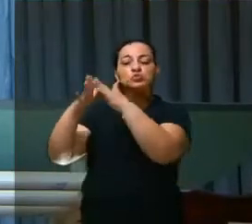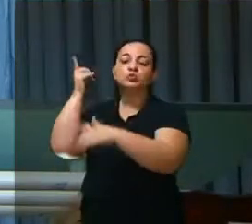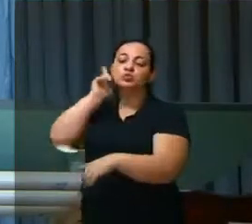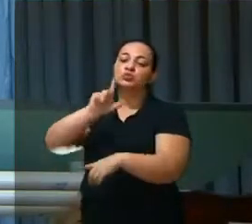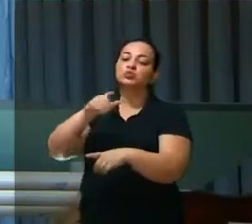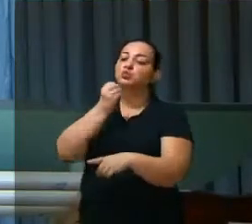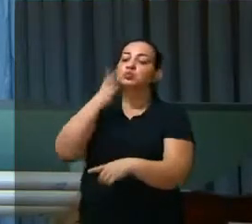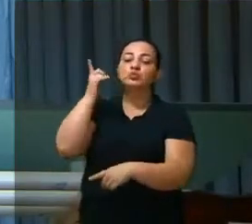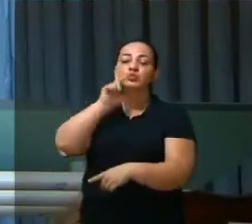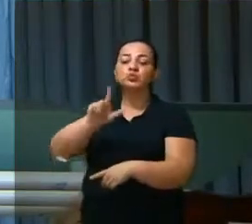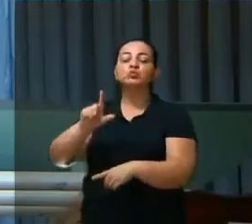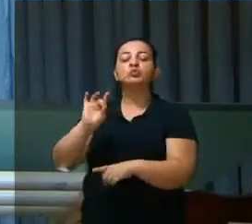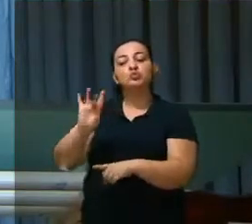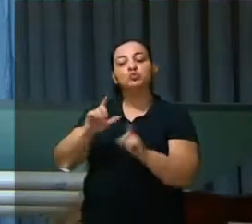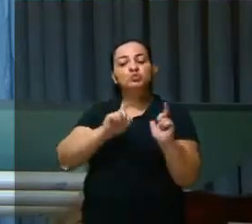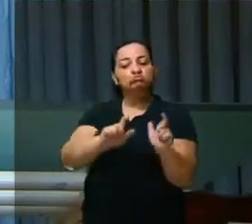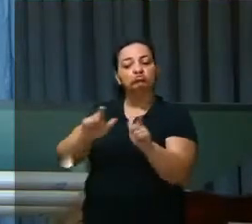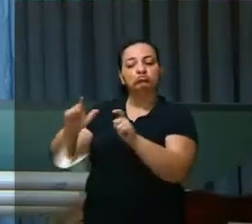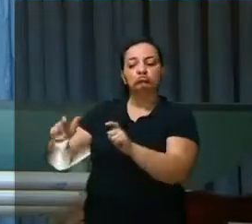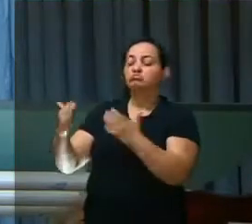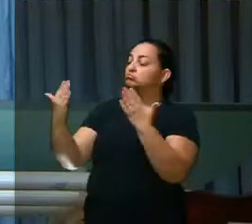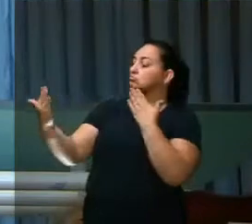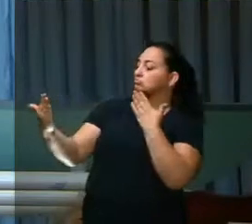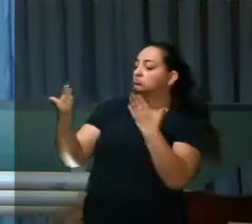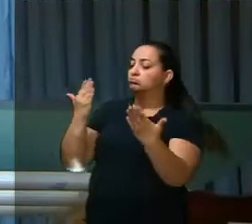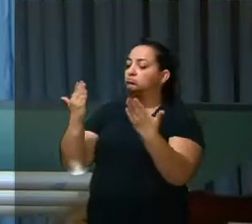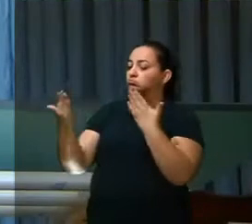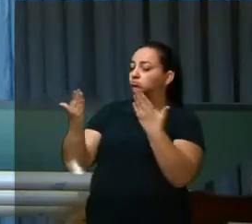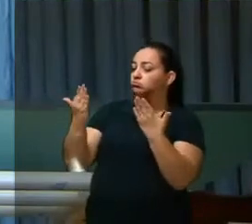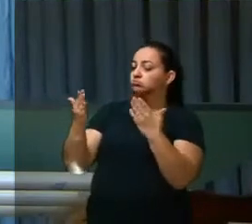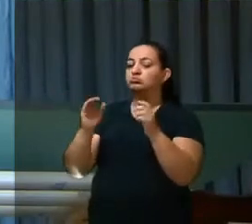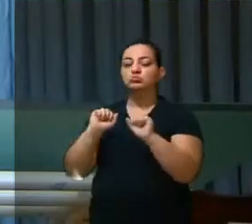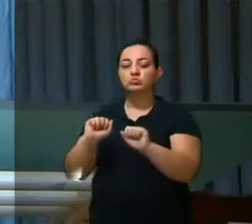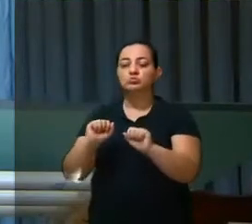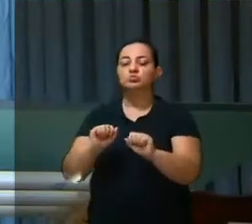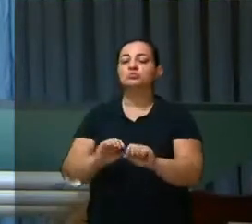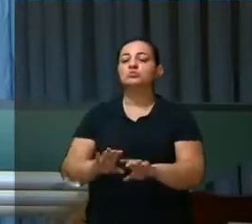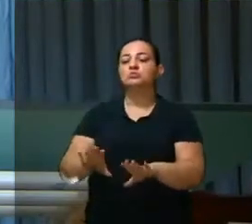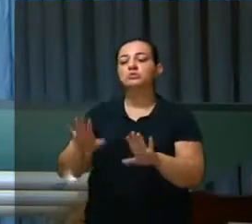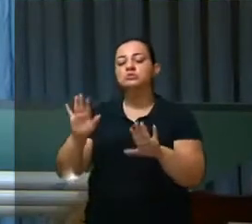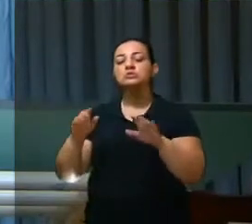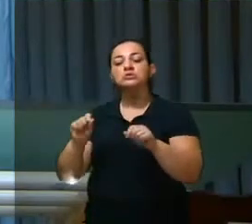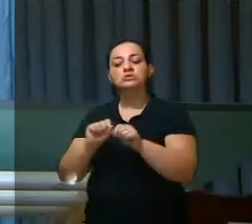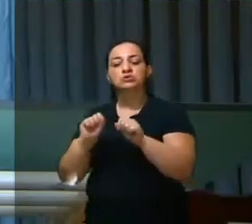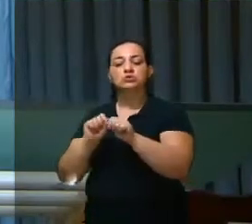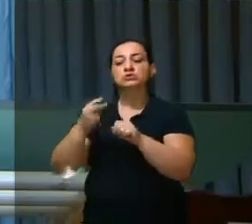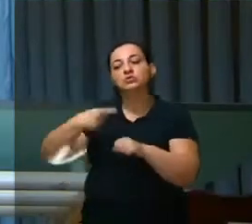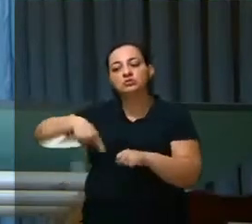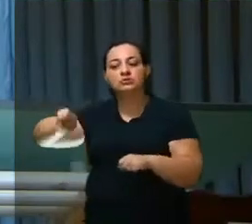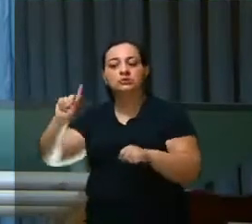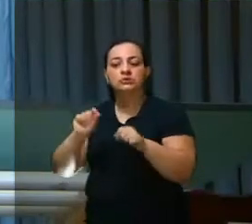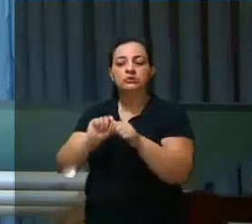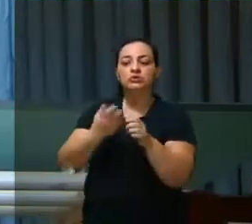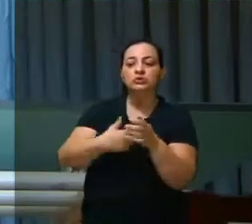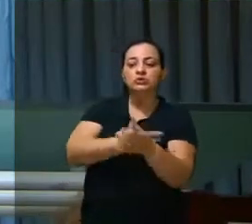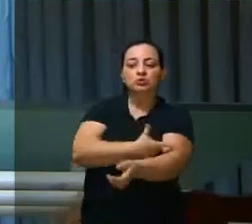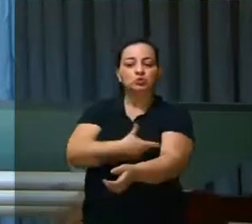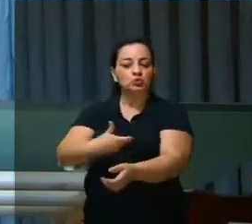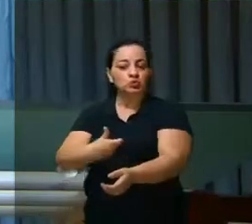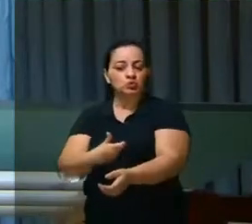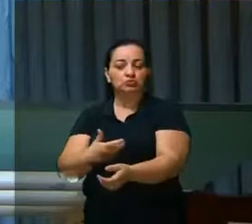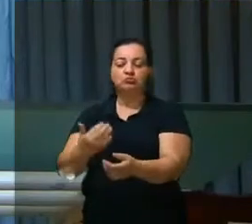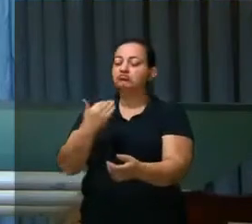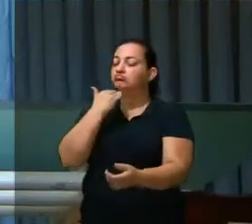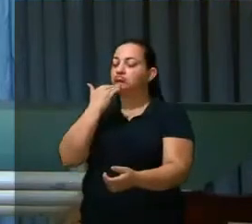quando você tem aonde você comparar o exame E como você vai fazer um exame sem ter um